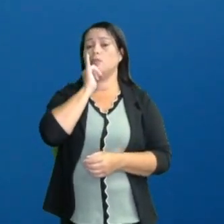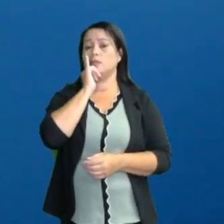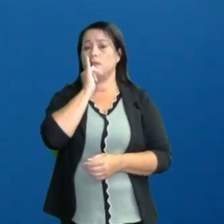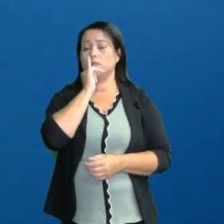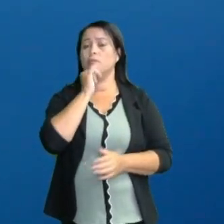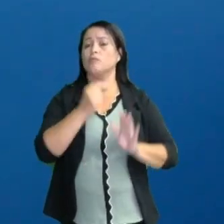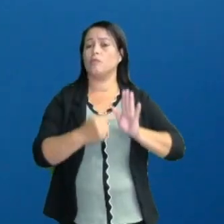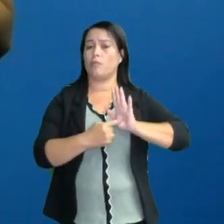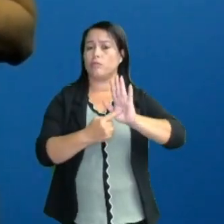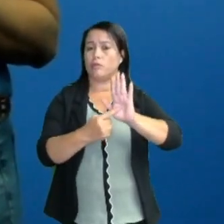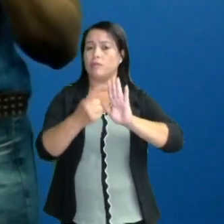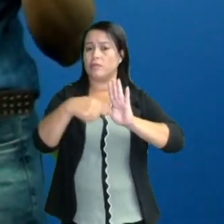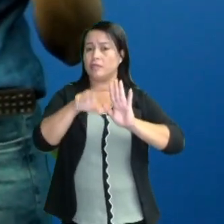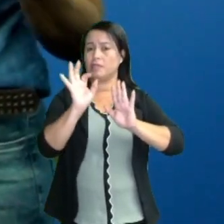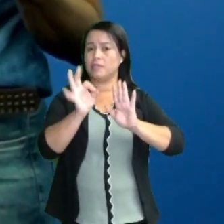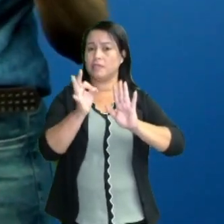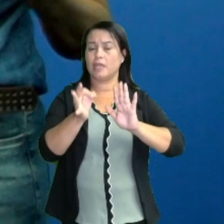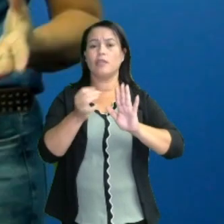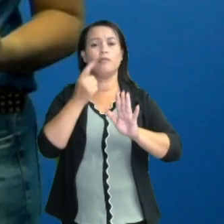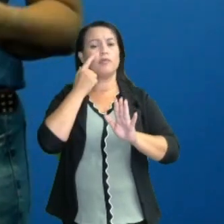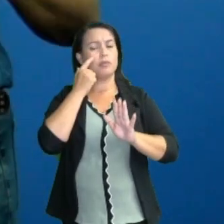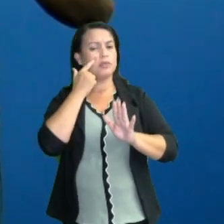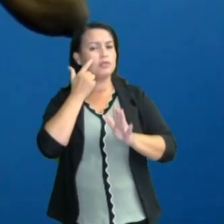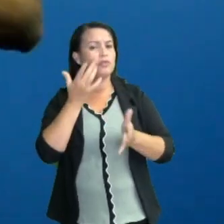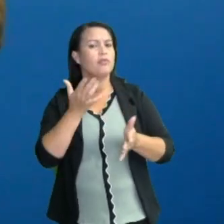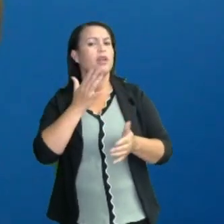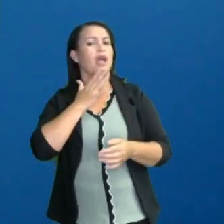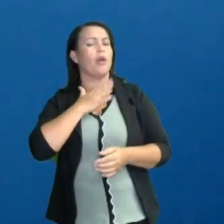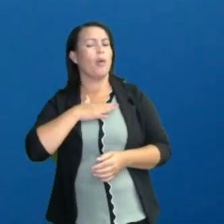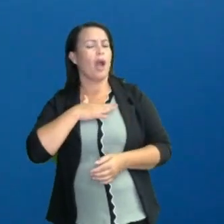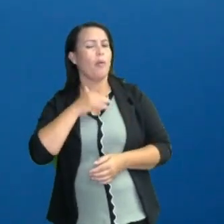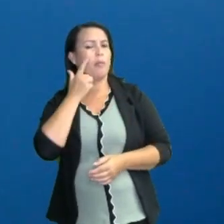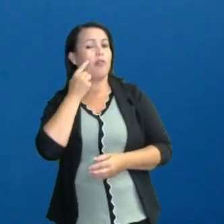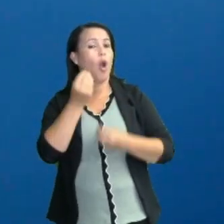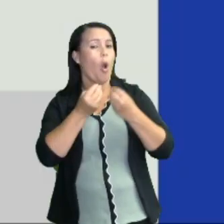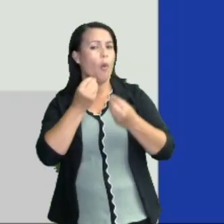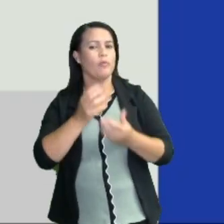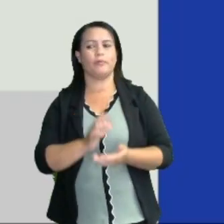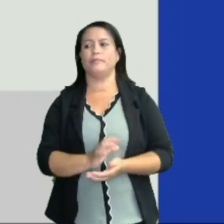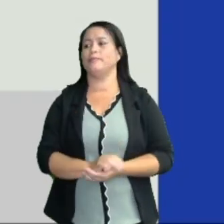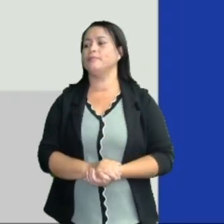exemplos que eu trouxe para vocês, certo? Para a gente compreender direitinho como é que isso funciona.